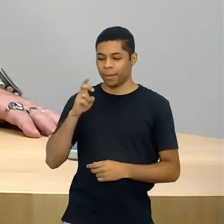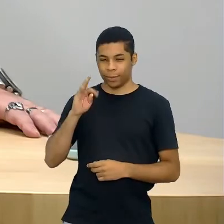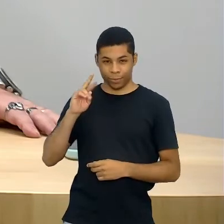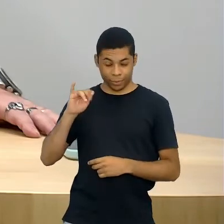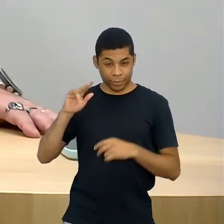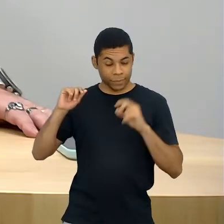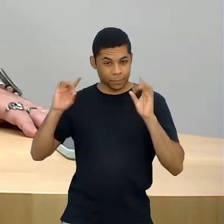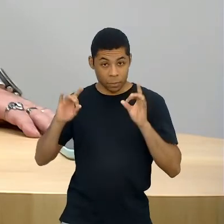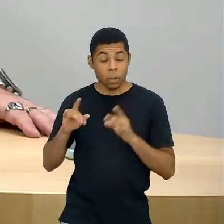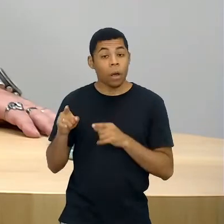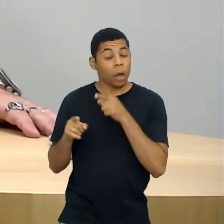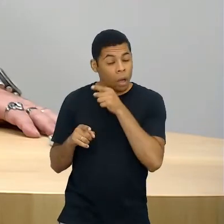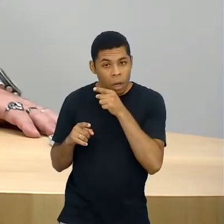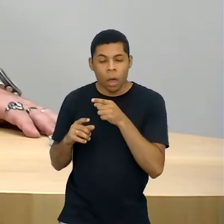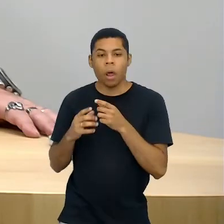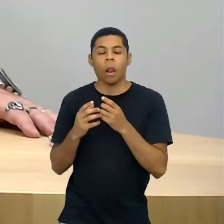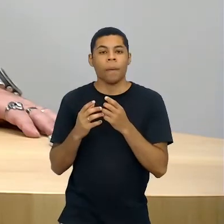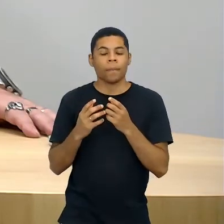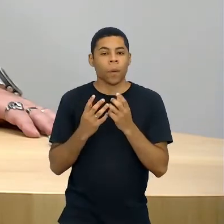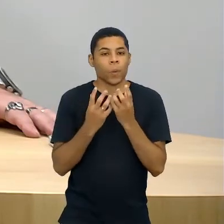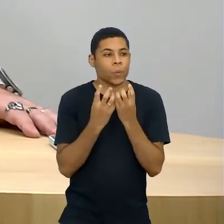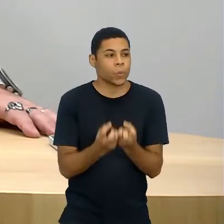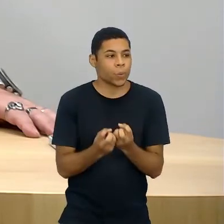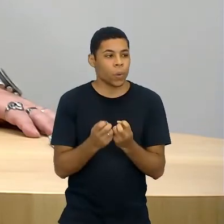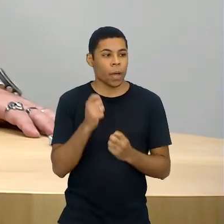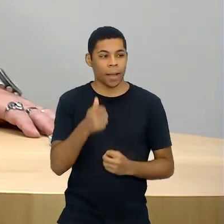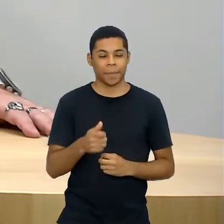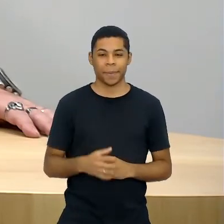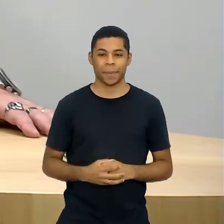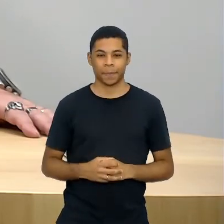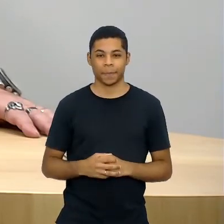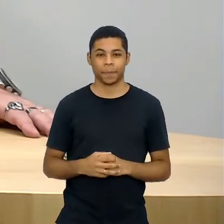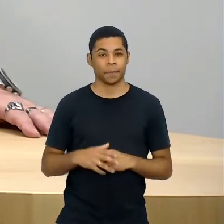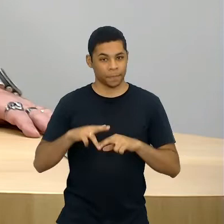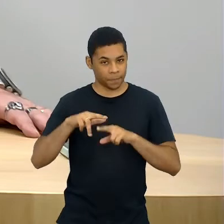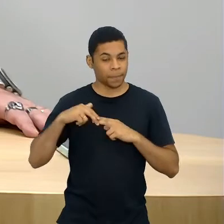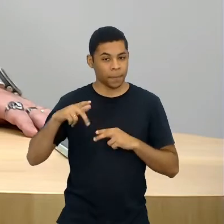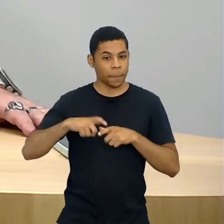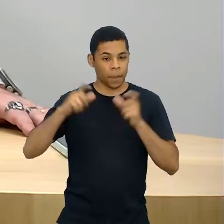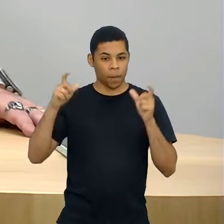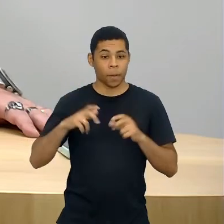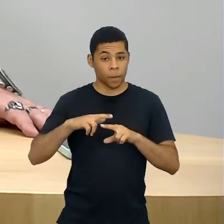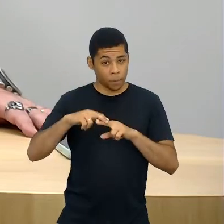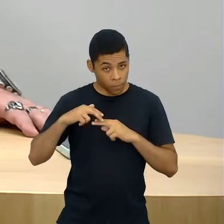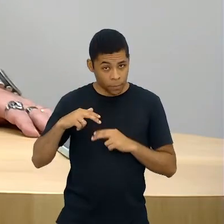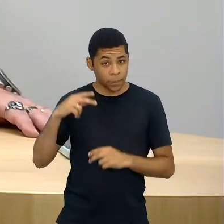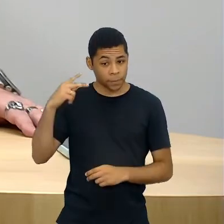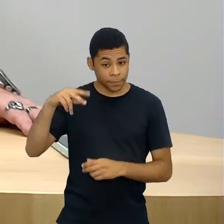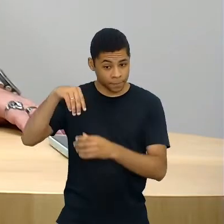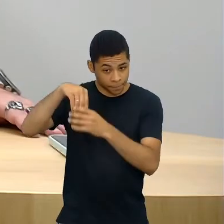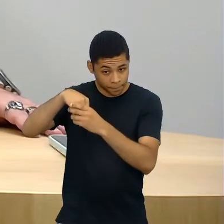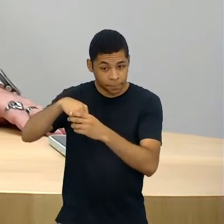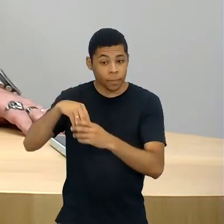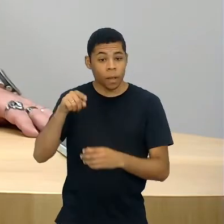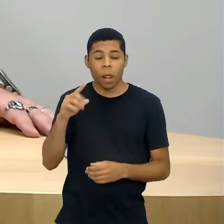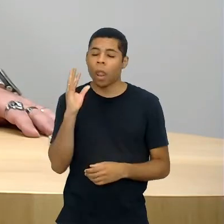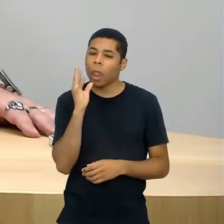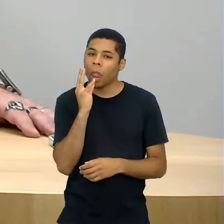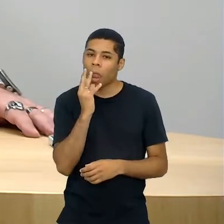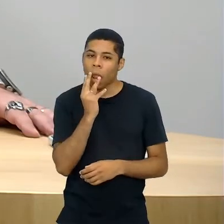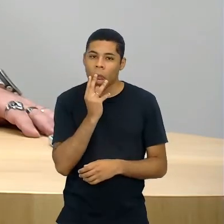se resfria muito rápido. Então as cavidades são maiores. Já as rochas intrusivas, pela sua lentidão